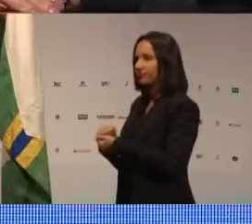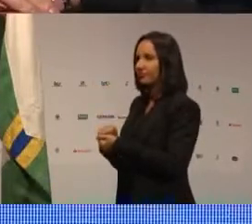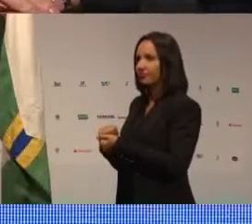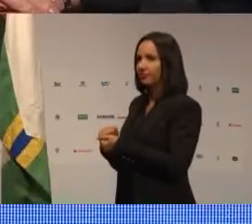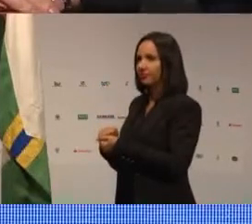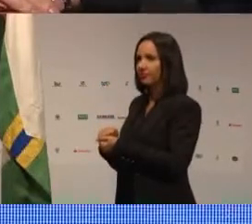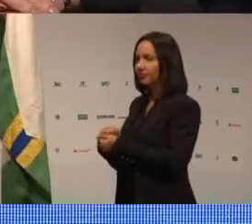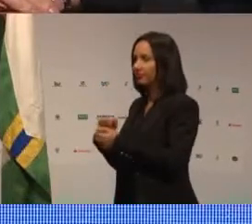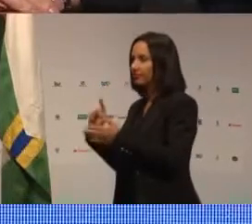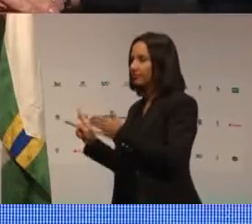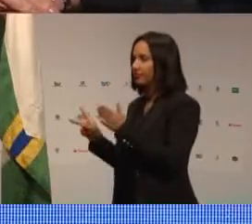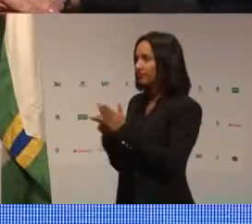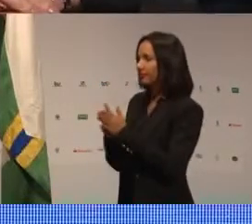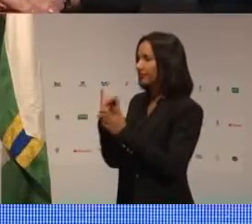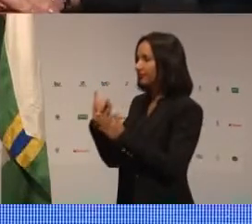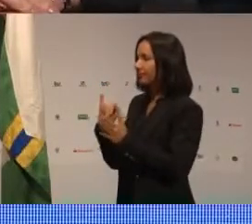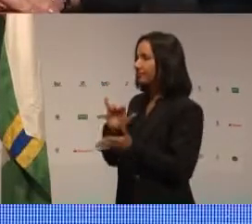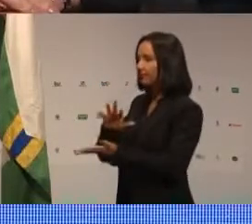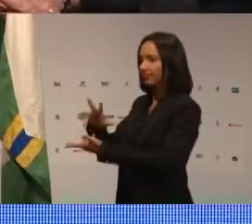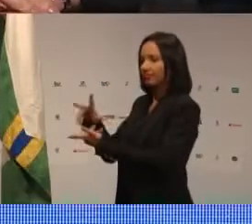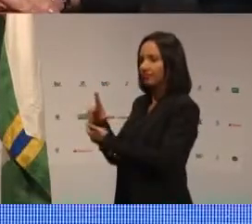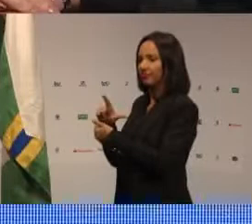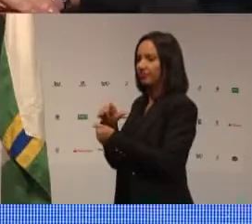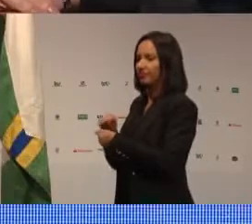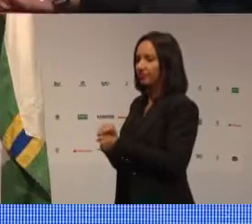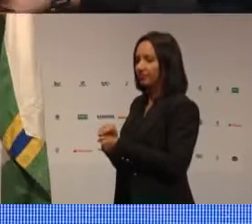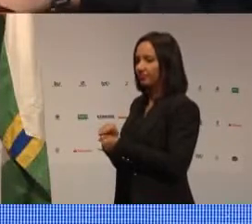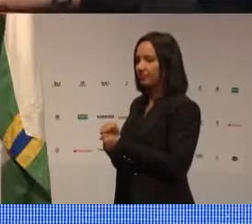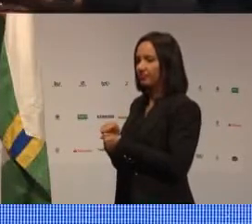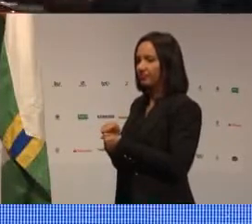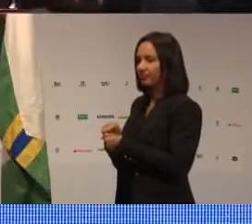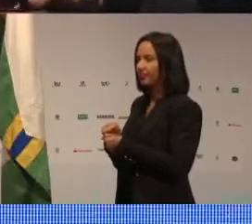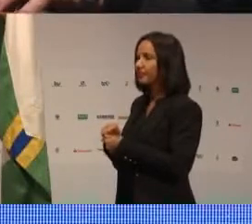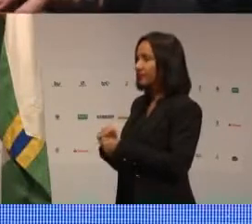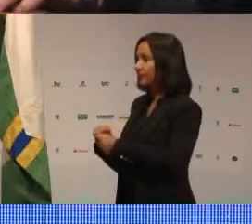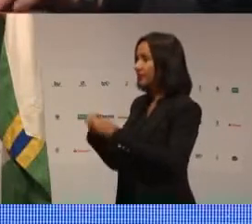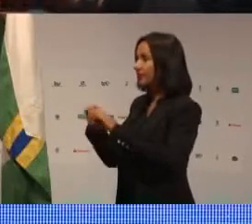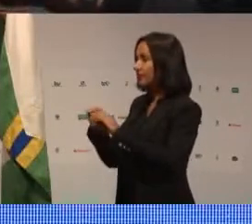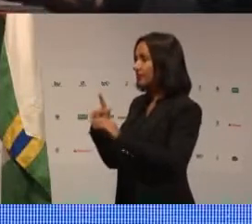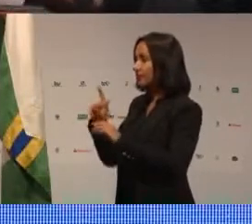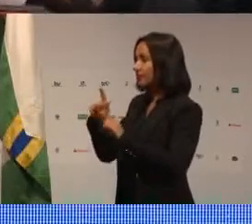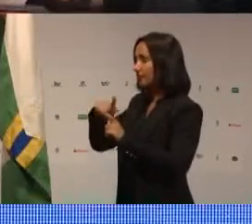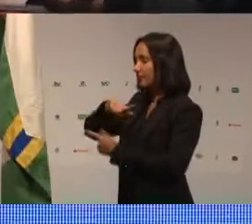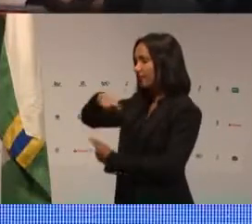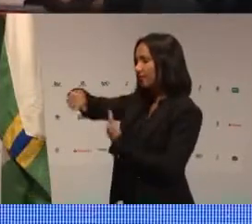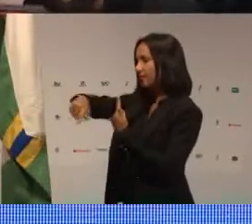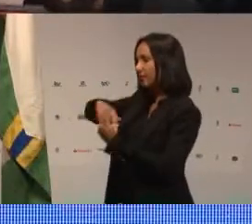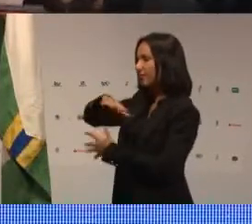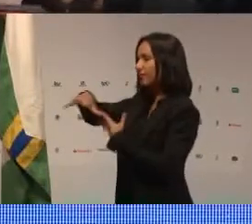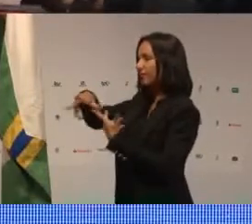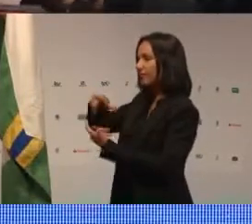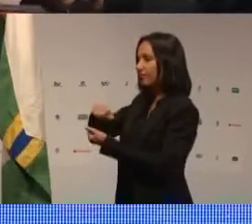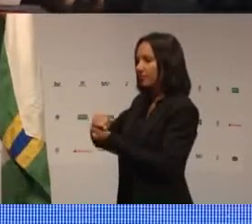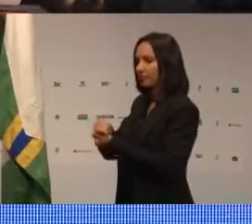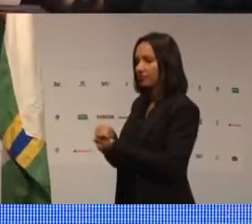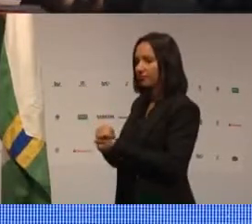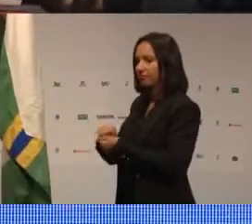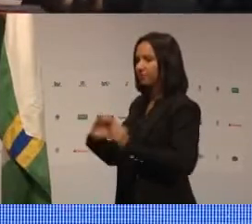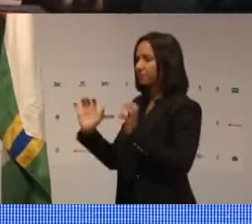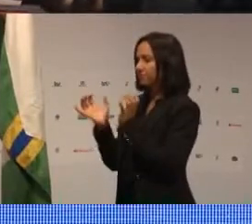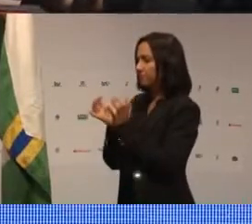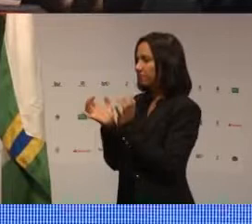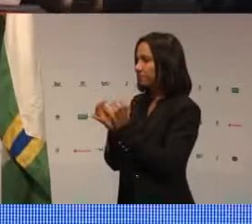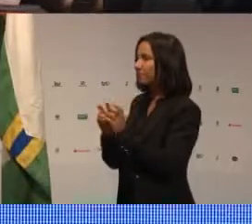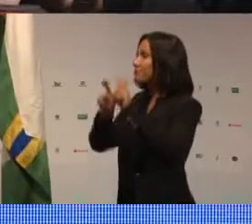Membro da International Commission on Occupational Health, Global Chair do Comitê Científico da ICOL,